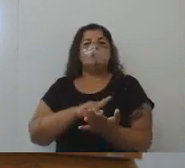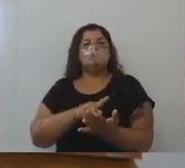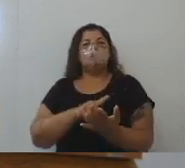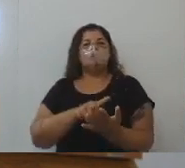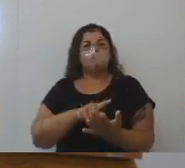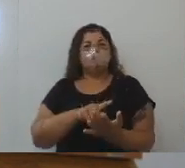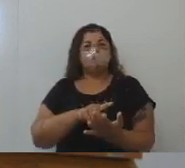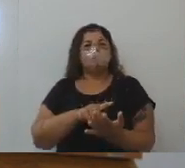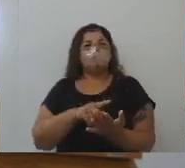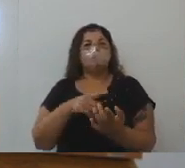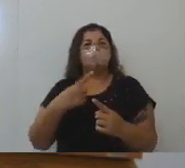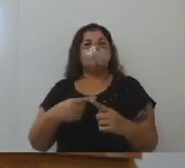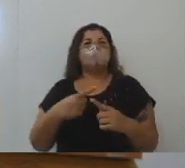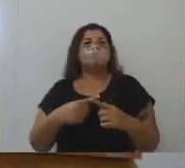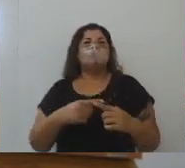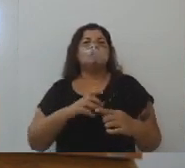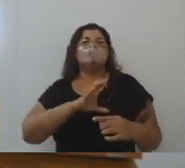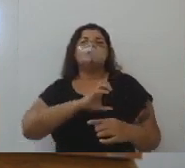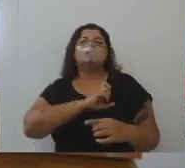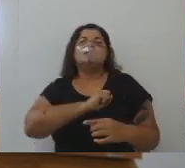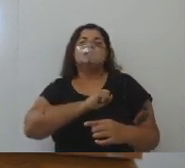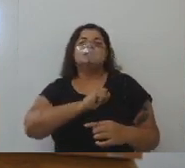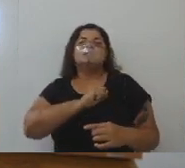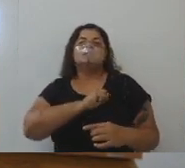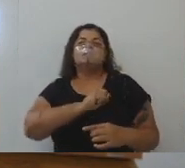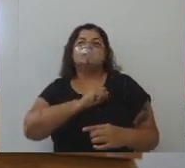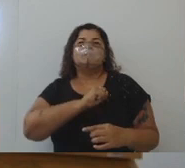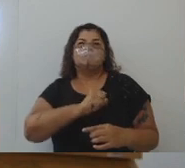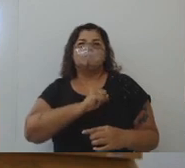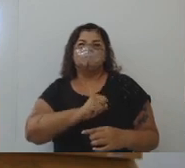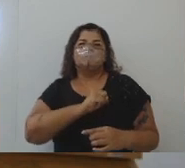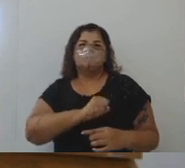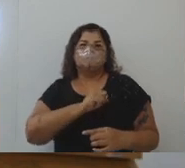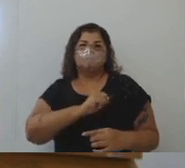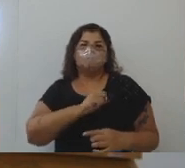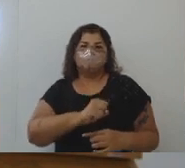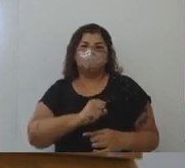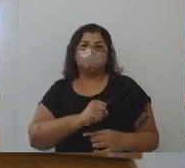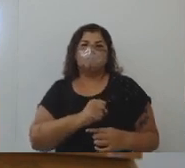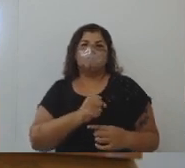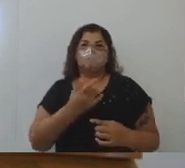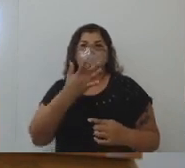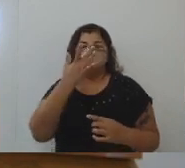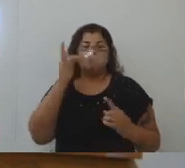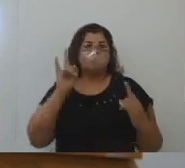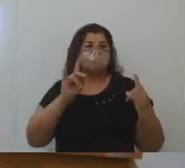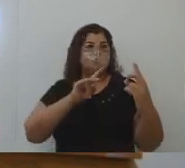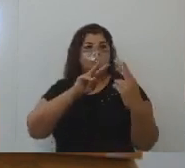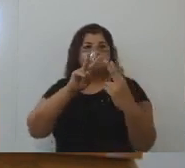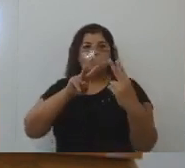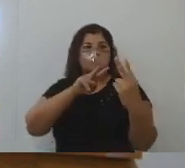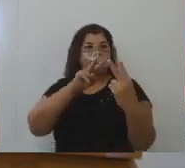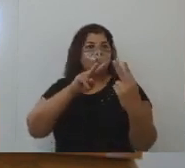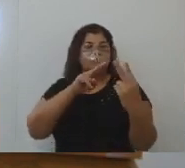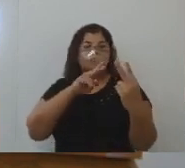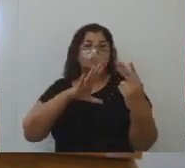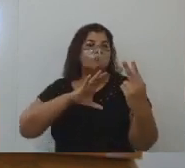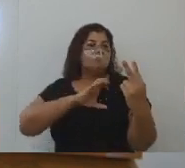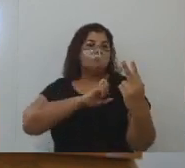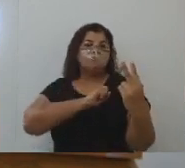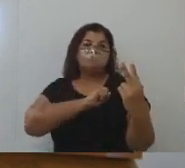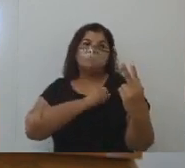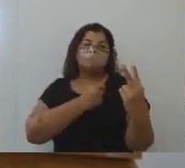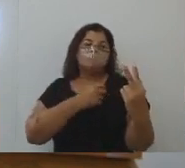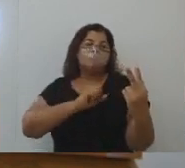quando a gente está apaixonado, o nosso coração faz o quê? Ele acelera. Quando a gente chega perto de uma pessoa que a gente gosta, quando a gente chega perto